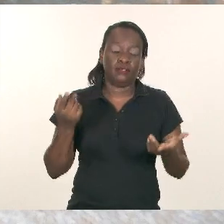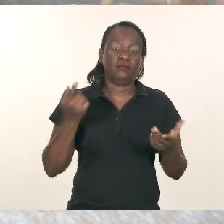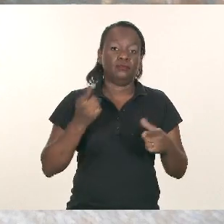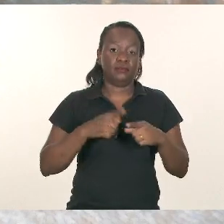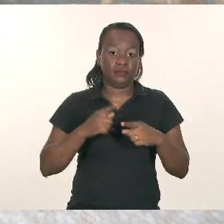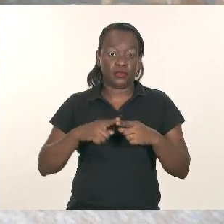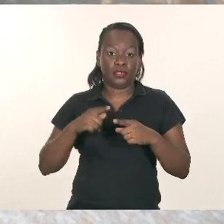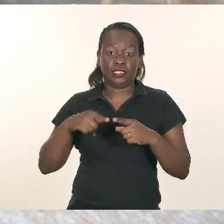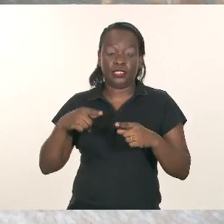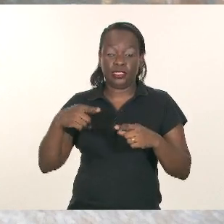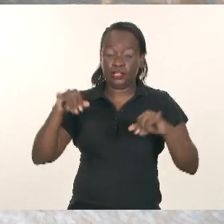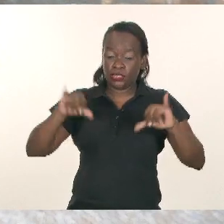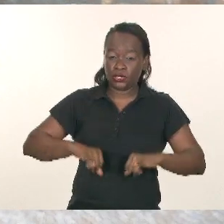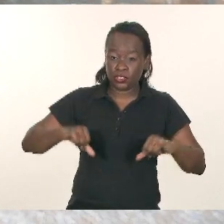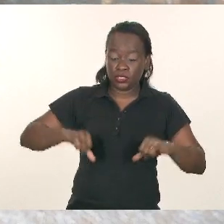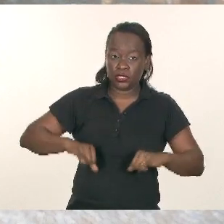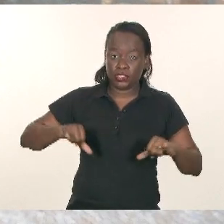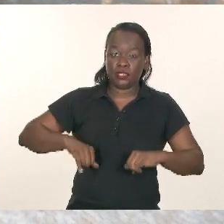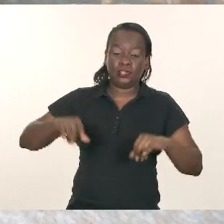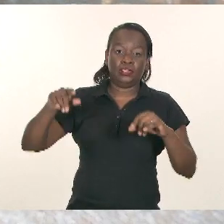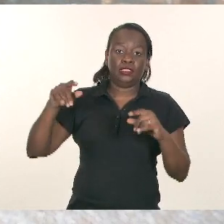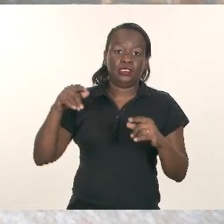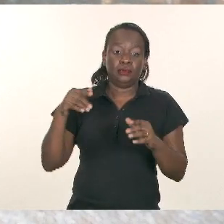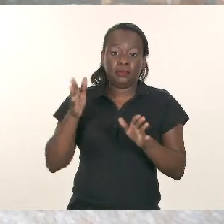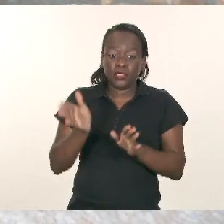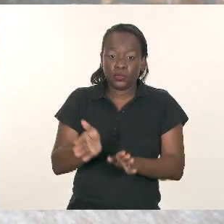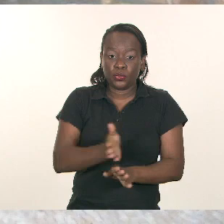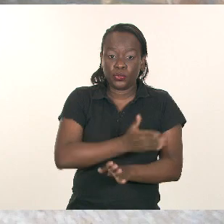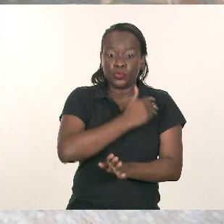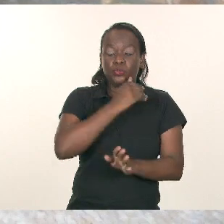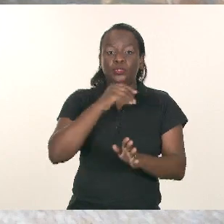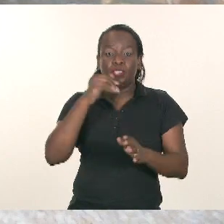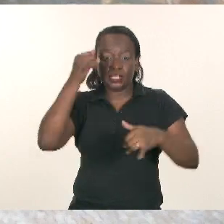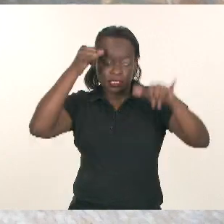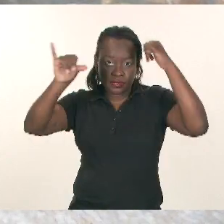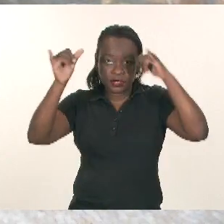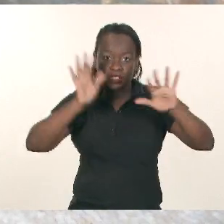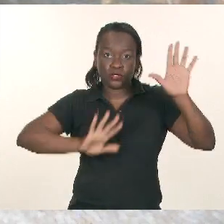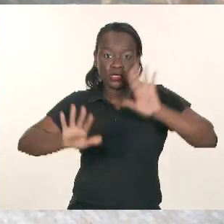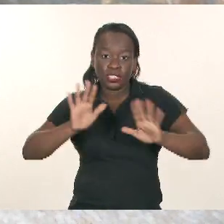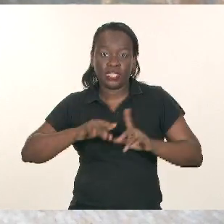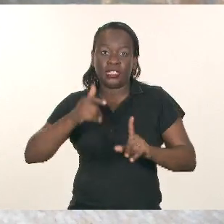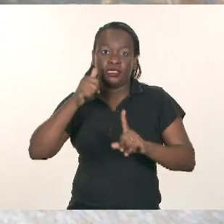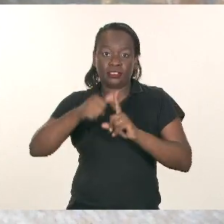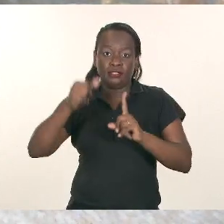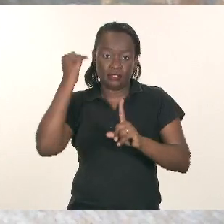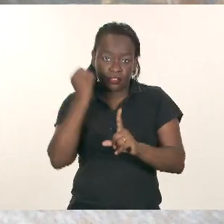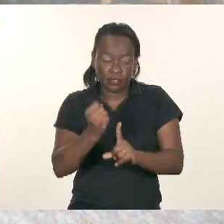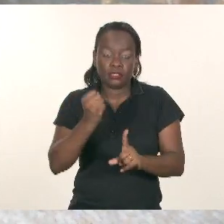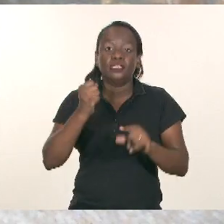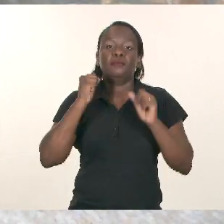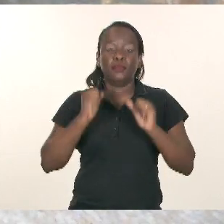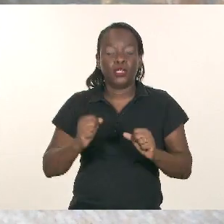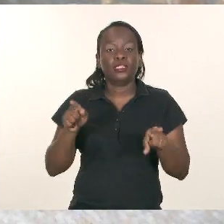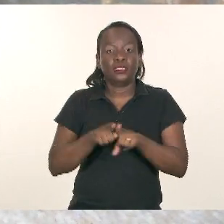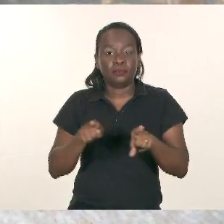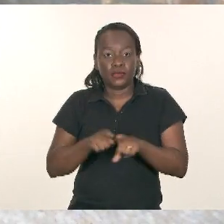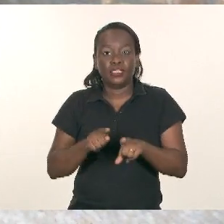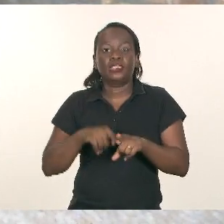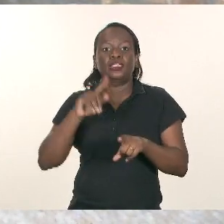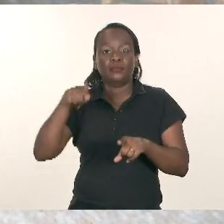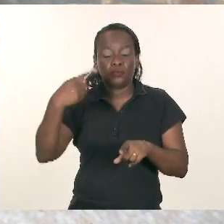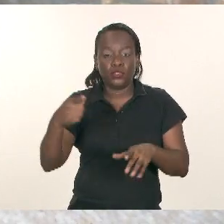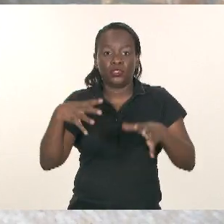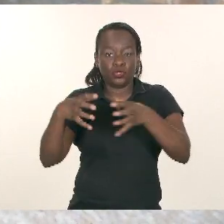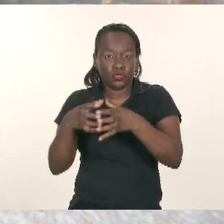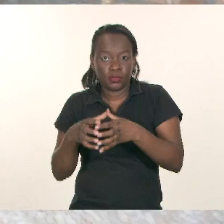um momento de vítima e que passada todo o processo de prevenção ao feminicídio, possa contar com a rede